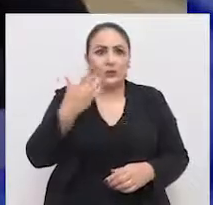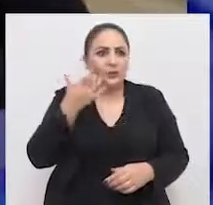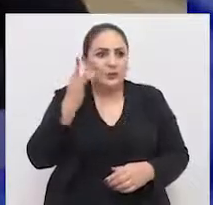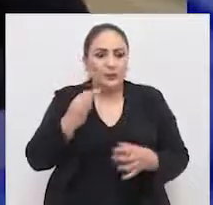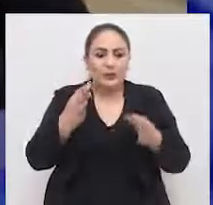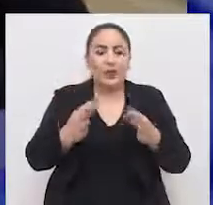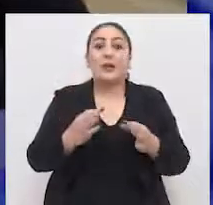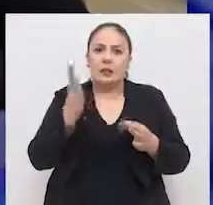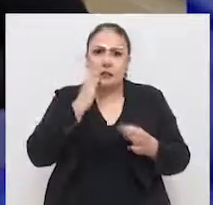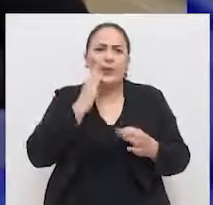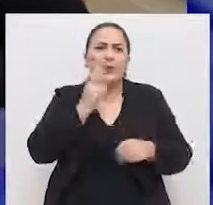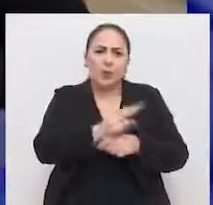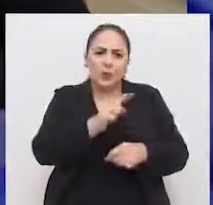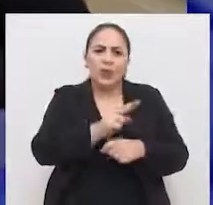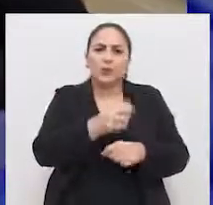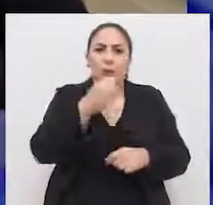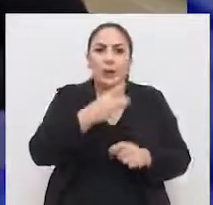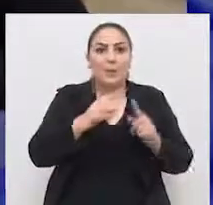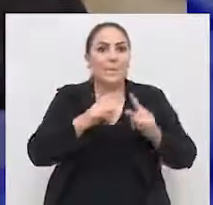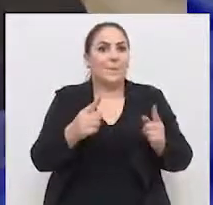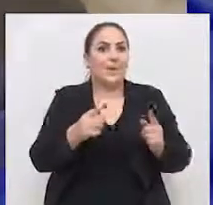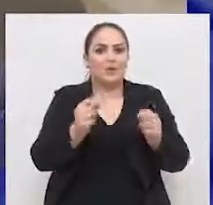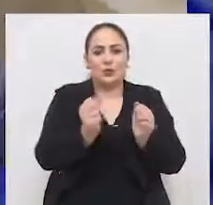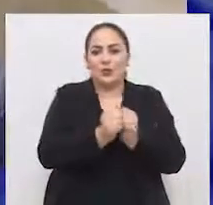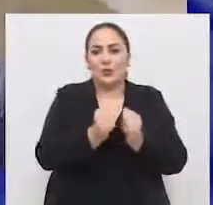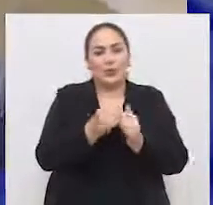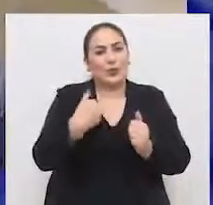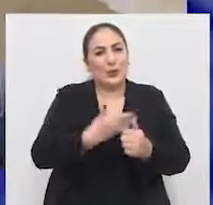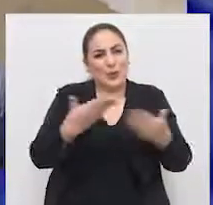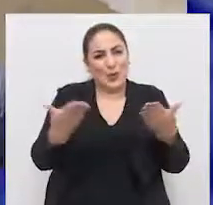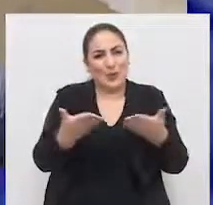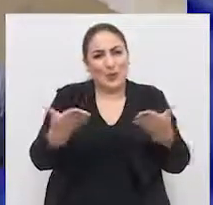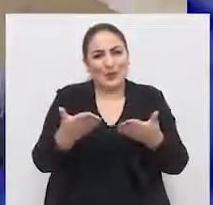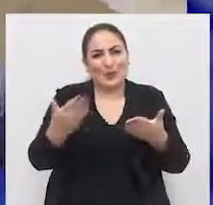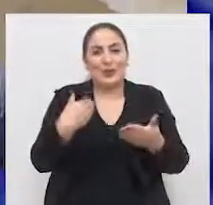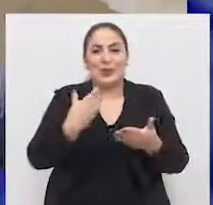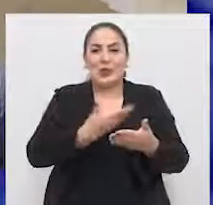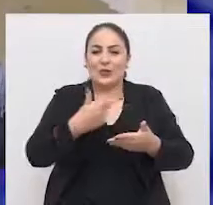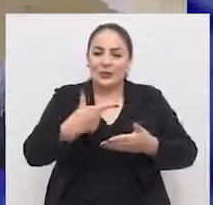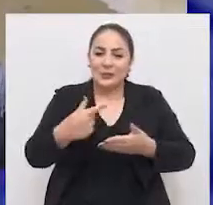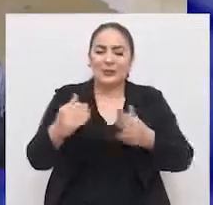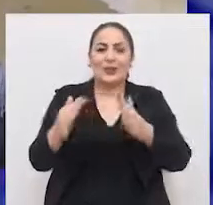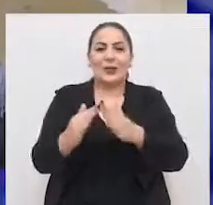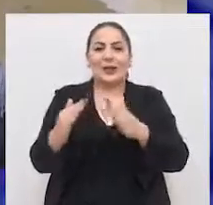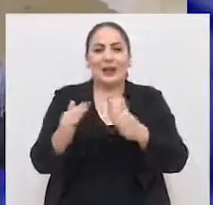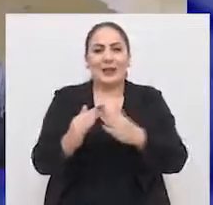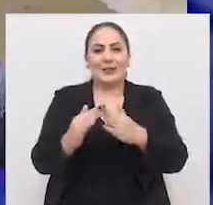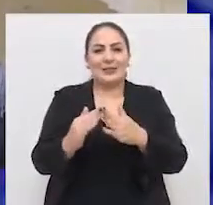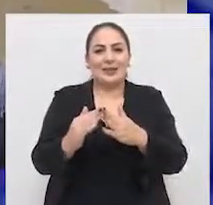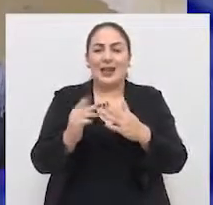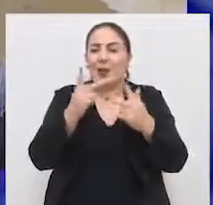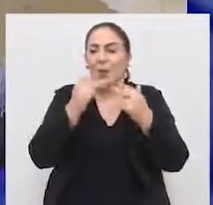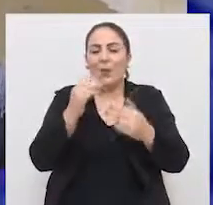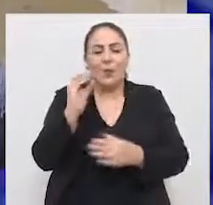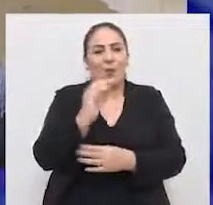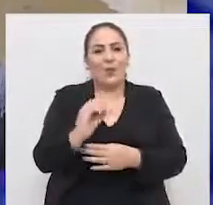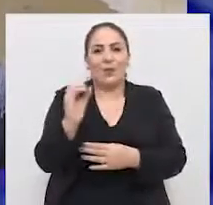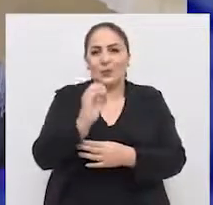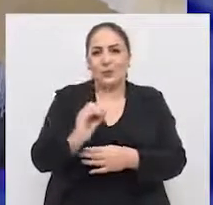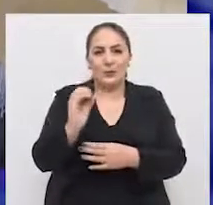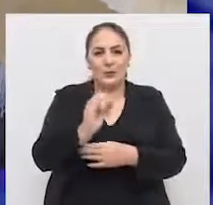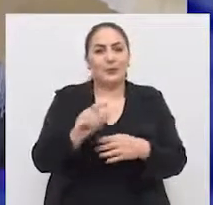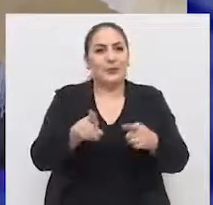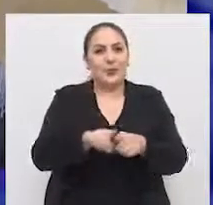estava sendo muito bem cuidado, mas não estava com a gente. Para nós, hoje que é a nossa saída para casa, e tá sendo assim